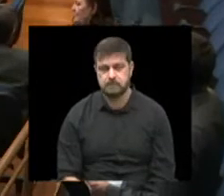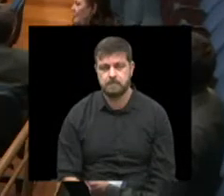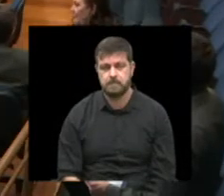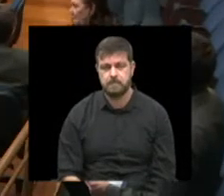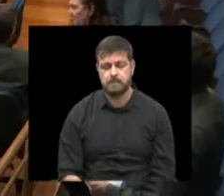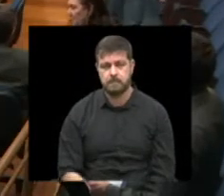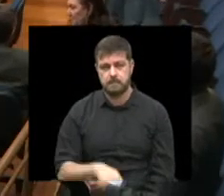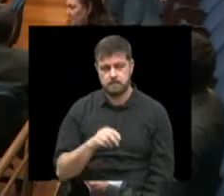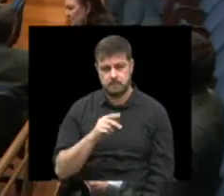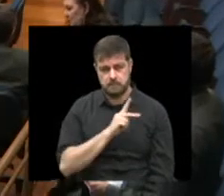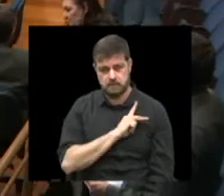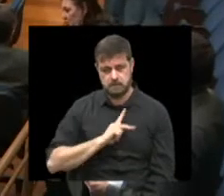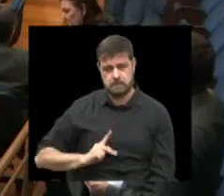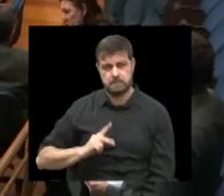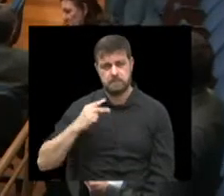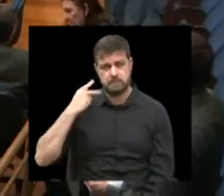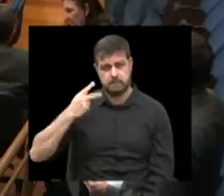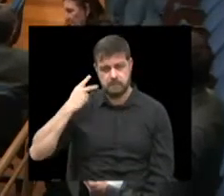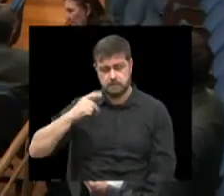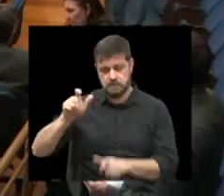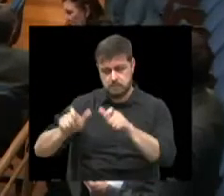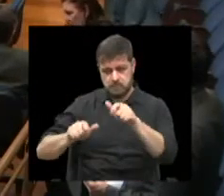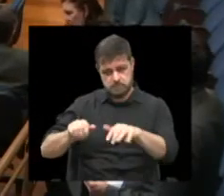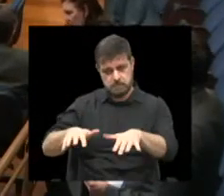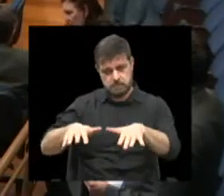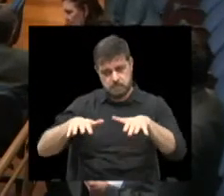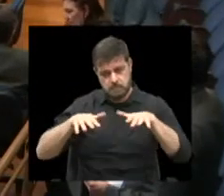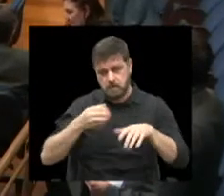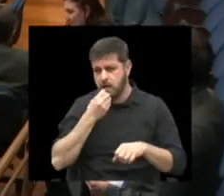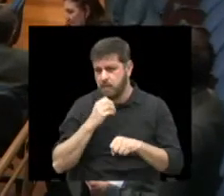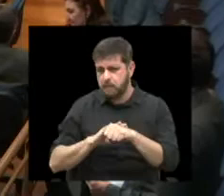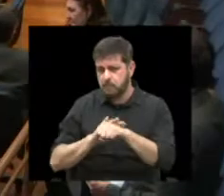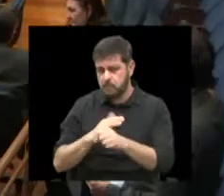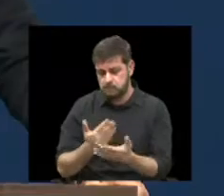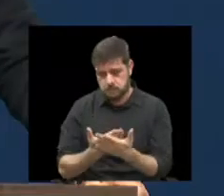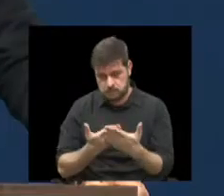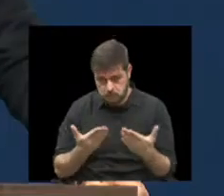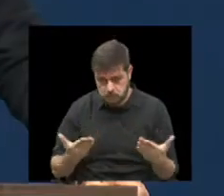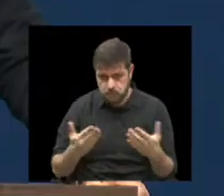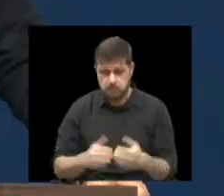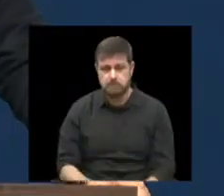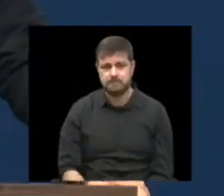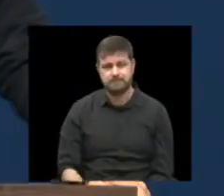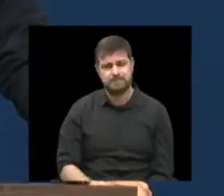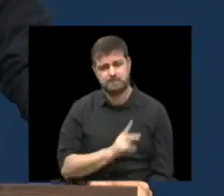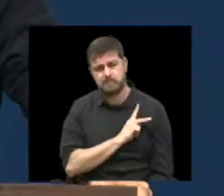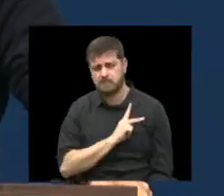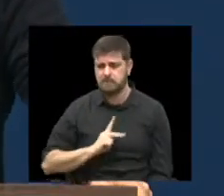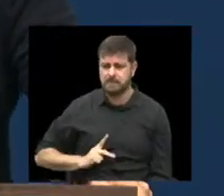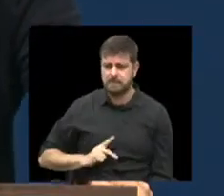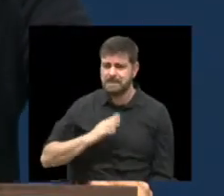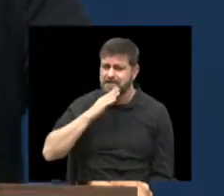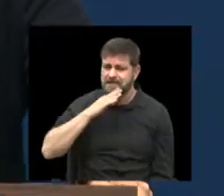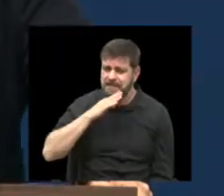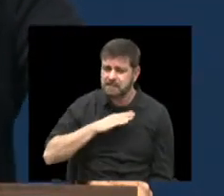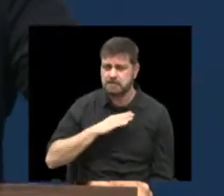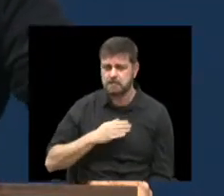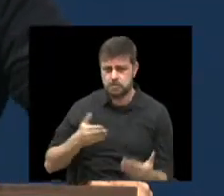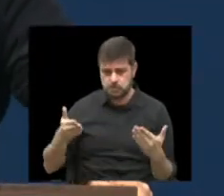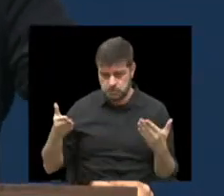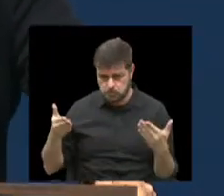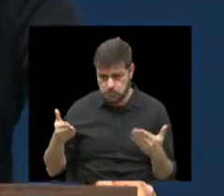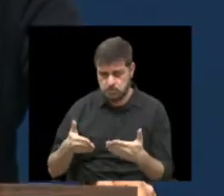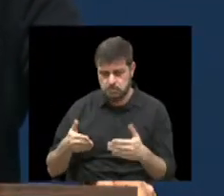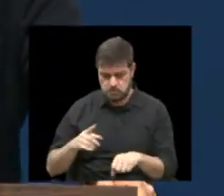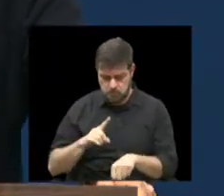Senhor presidente, senhores vereadores, público presente, muito boa noite a todos. Senhor presidente, nessa tarde,